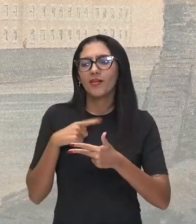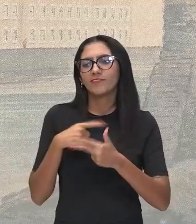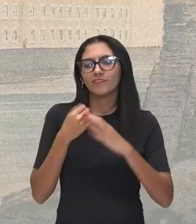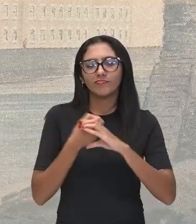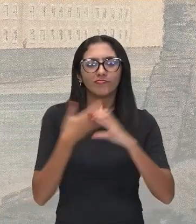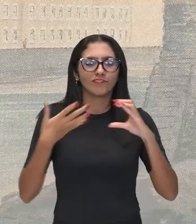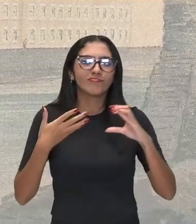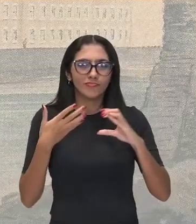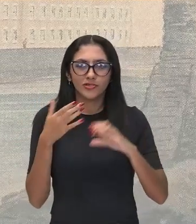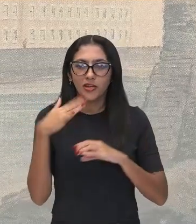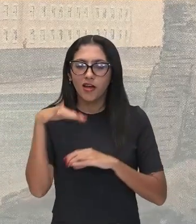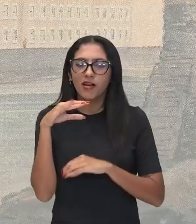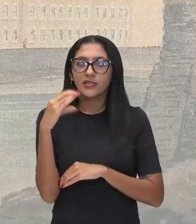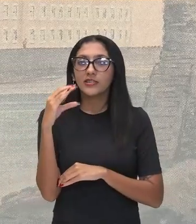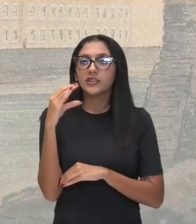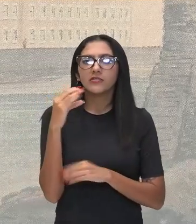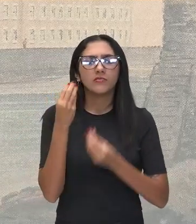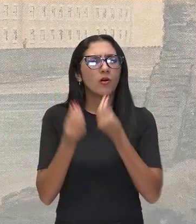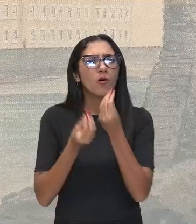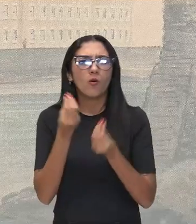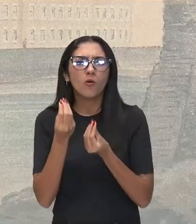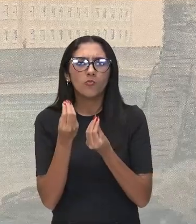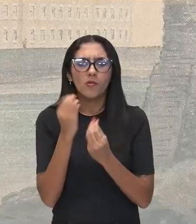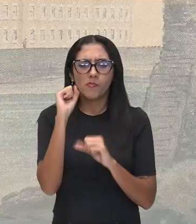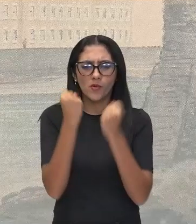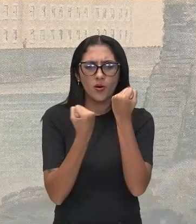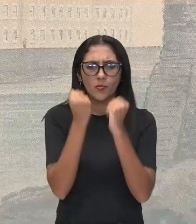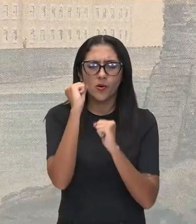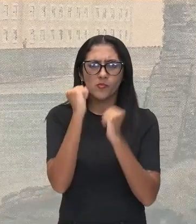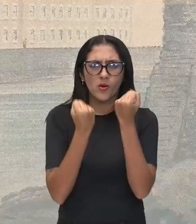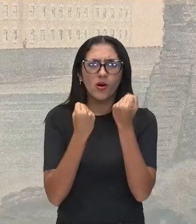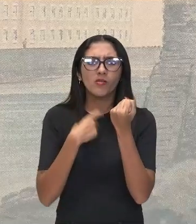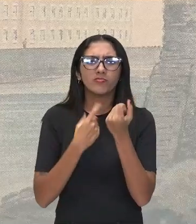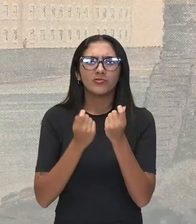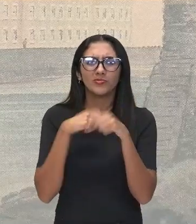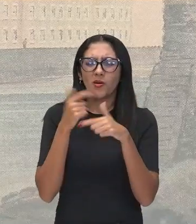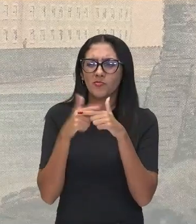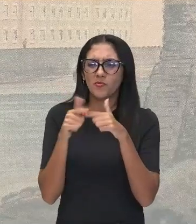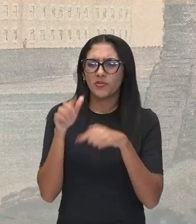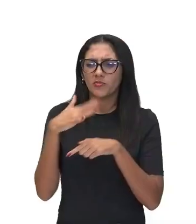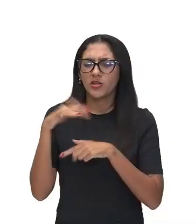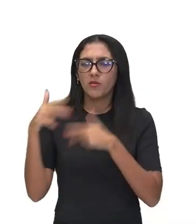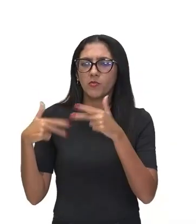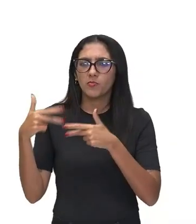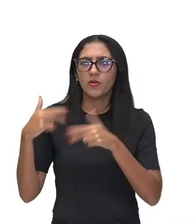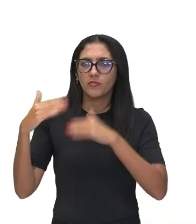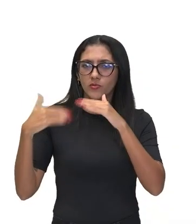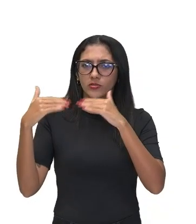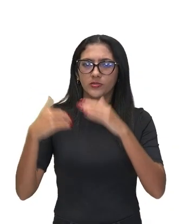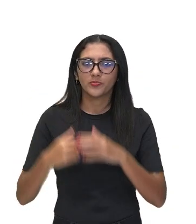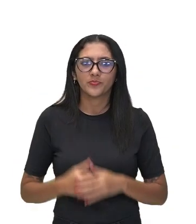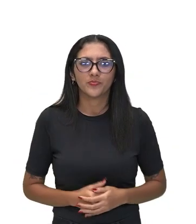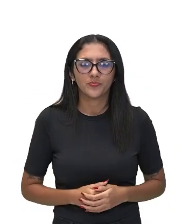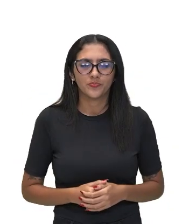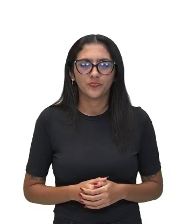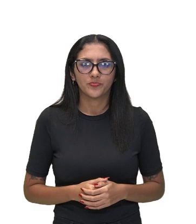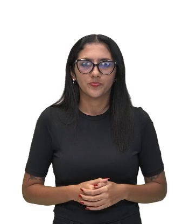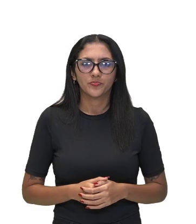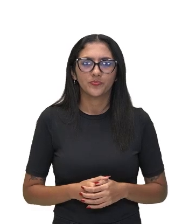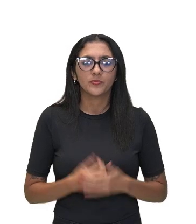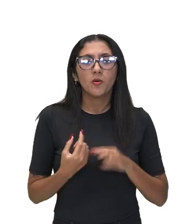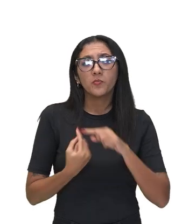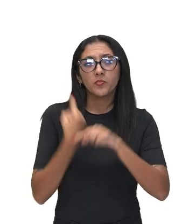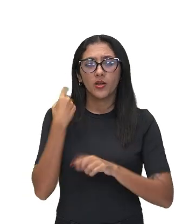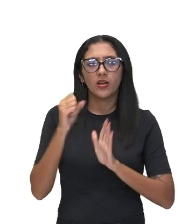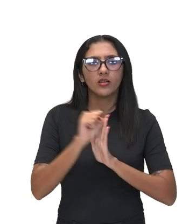forma científica como a poluição industrial pode influenciar a evolução das espécies. Em meados do século